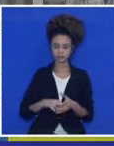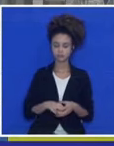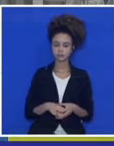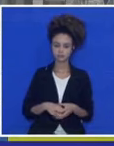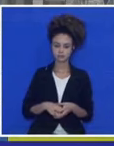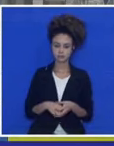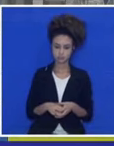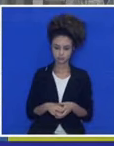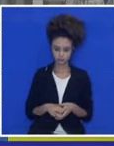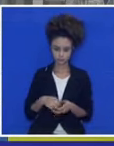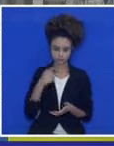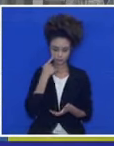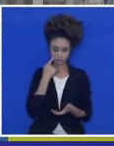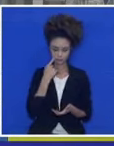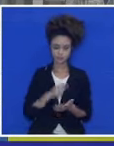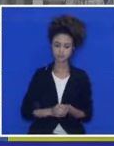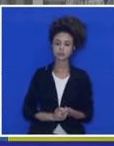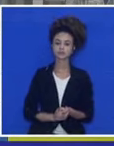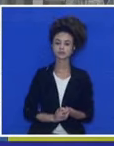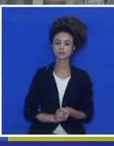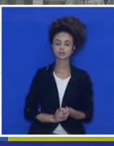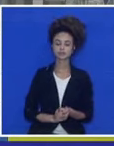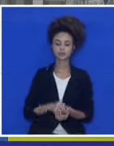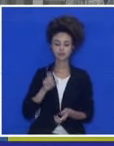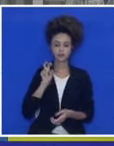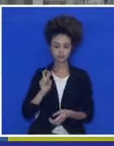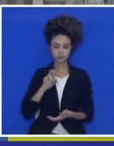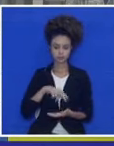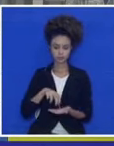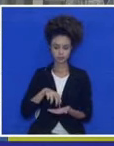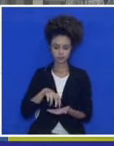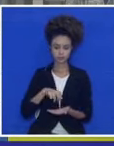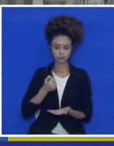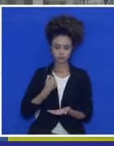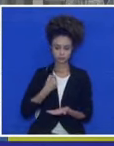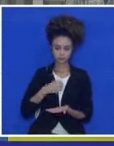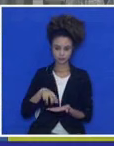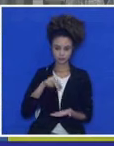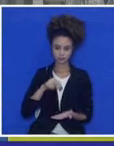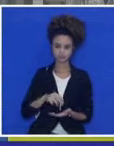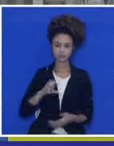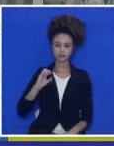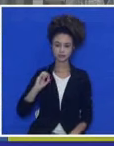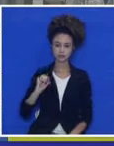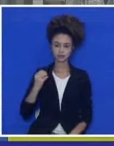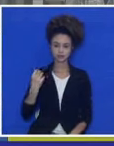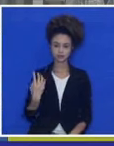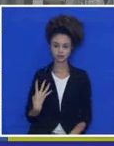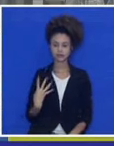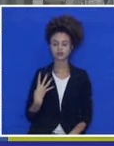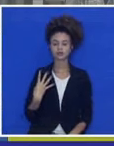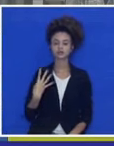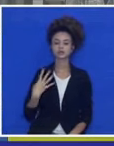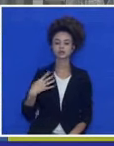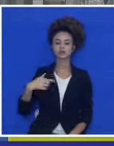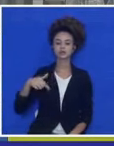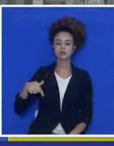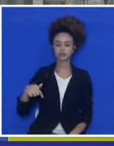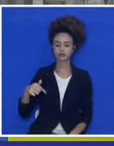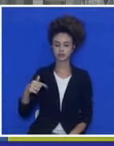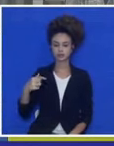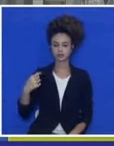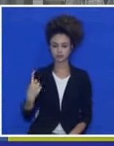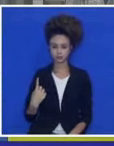78. Vamos confirmar, os cinco números sorteados na Quina foram 04,